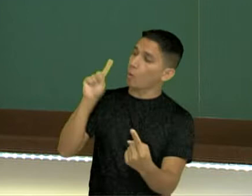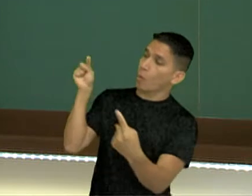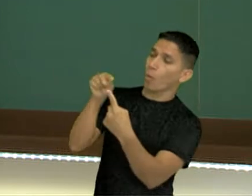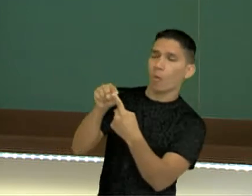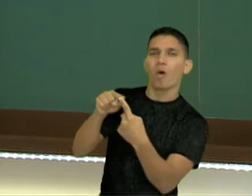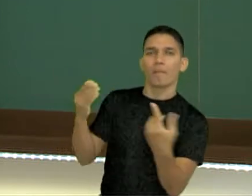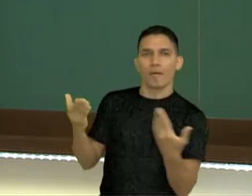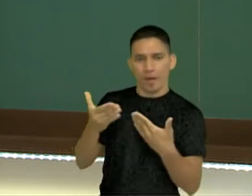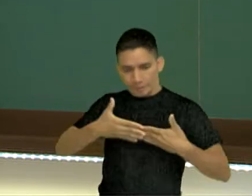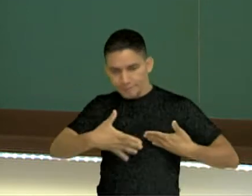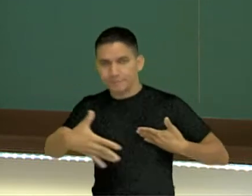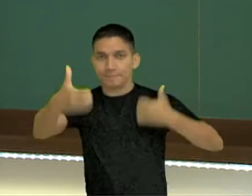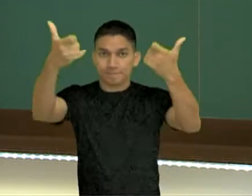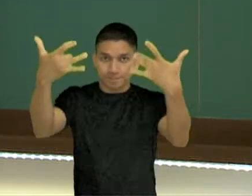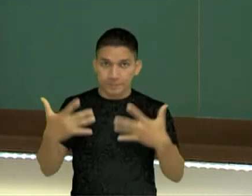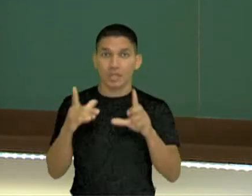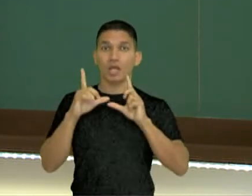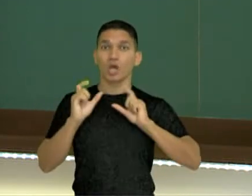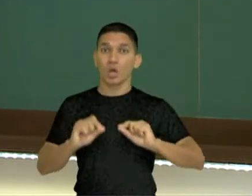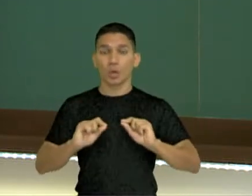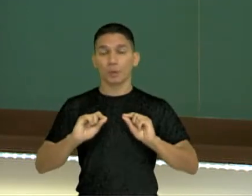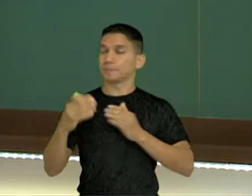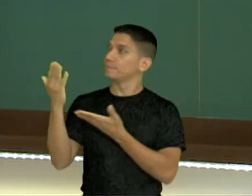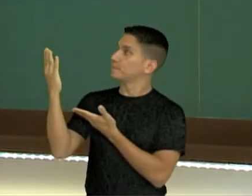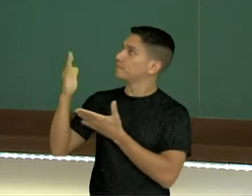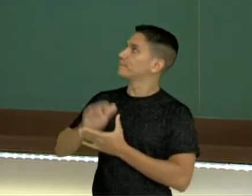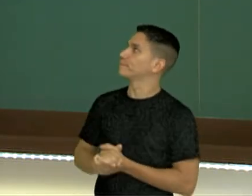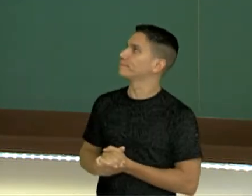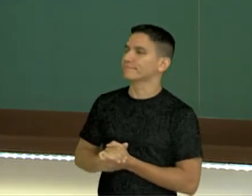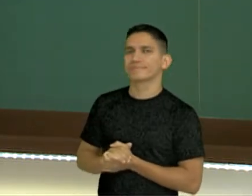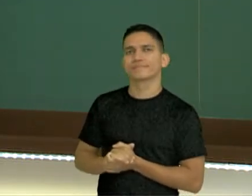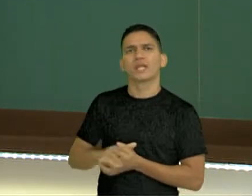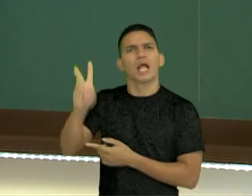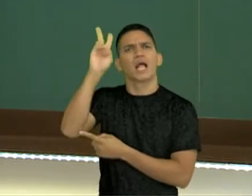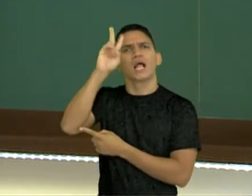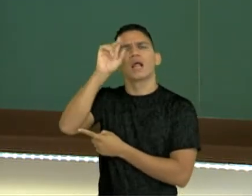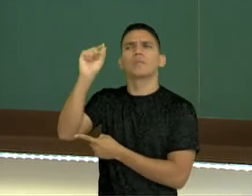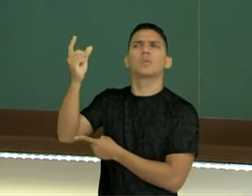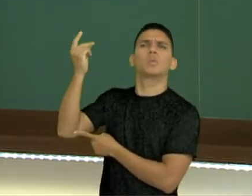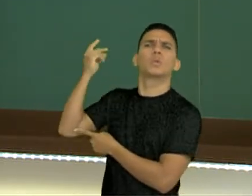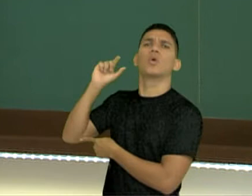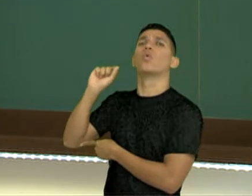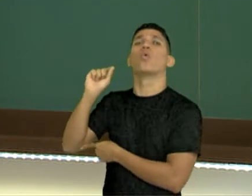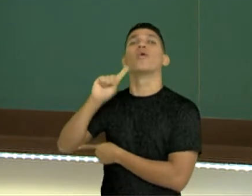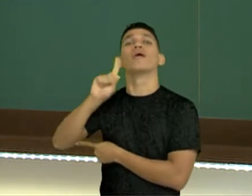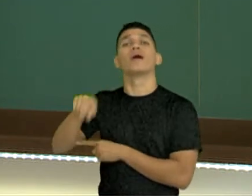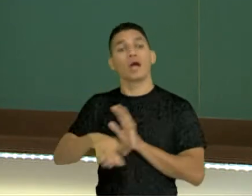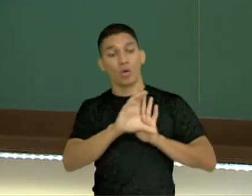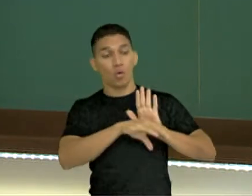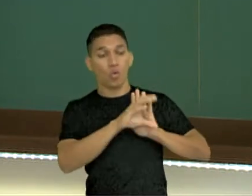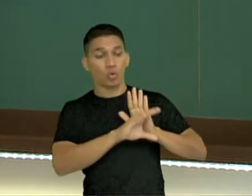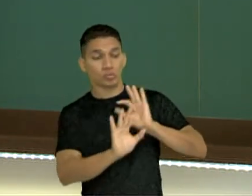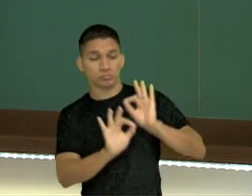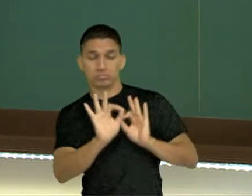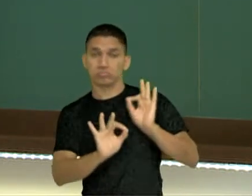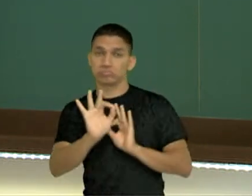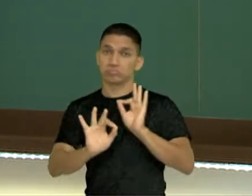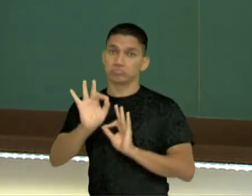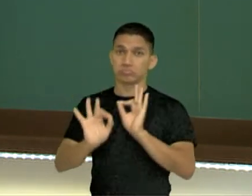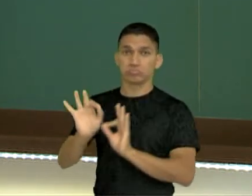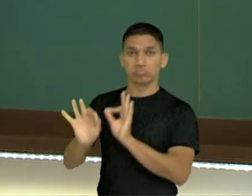objetivos nesse vídeo que vai ser o seguinte: recordar o conceito de planejamento